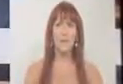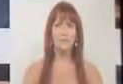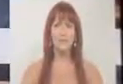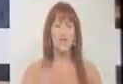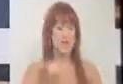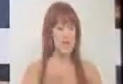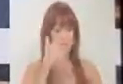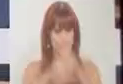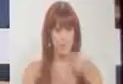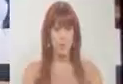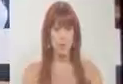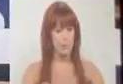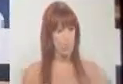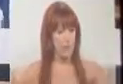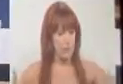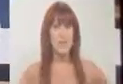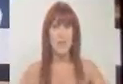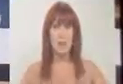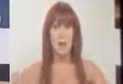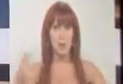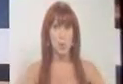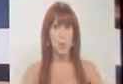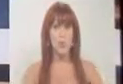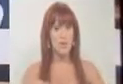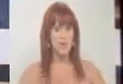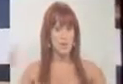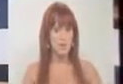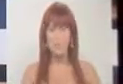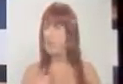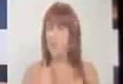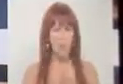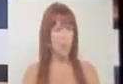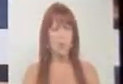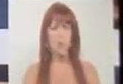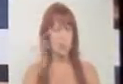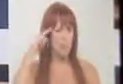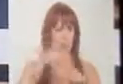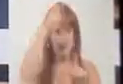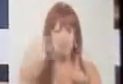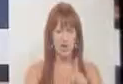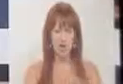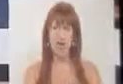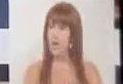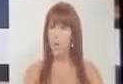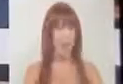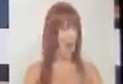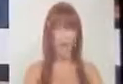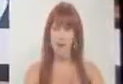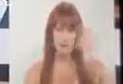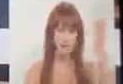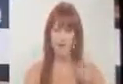melhorar o serviço às populações e, de acordo com a troca reduzida de despesa, não cumpre nenhum destes três objetivos e, portanto, esta não é uma